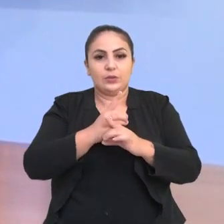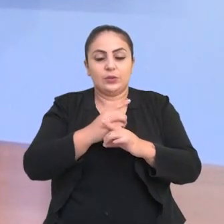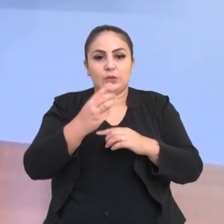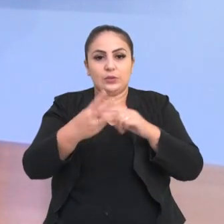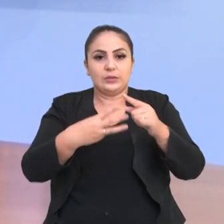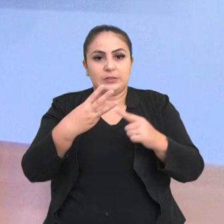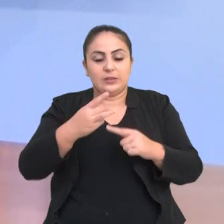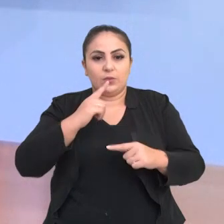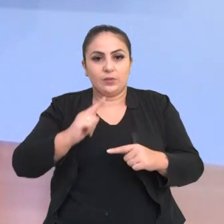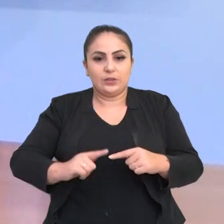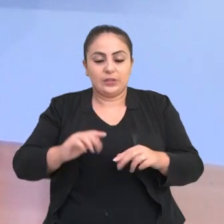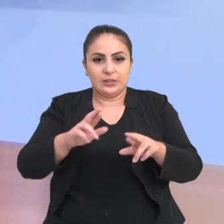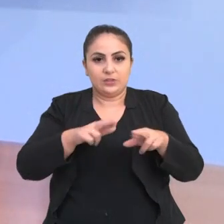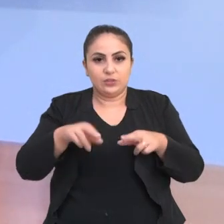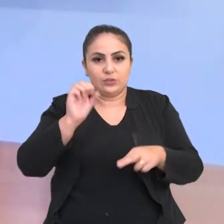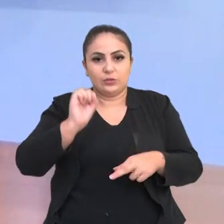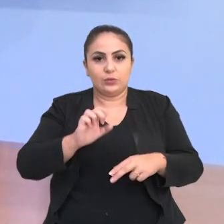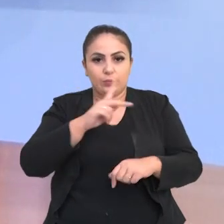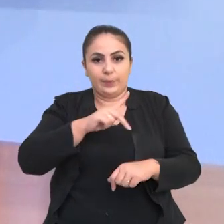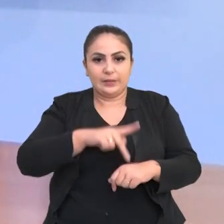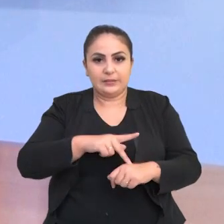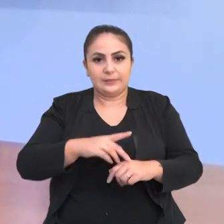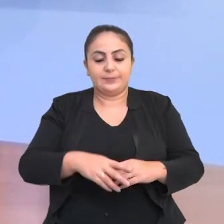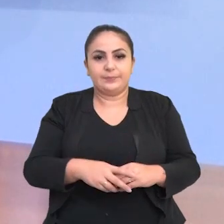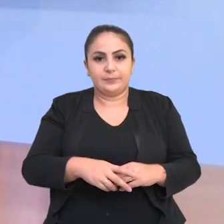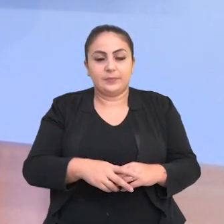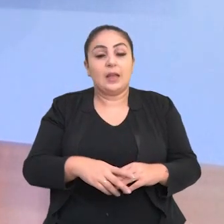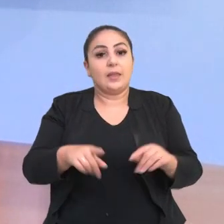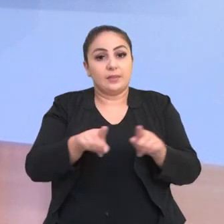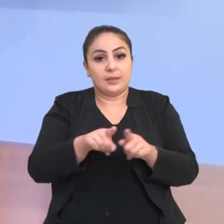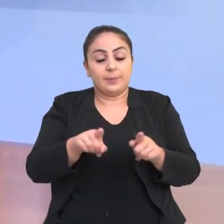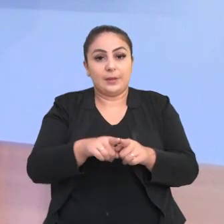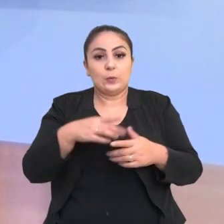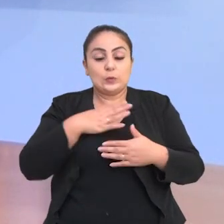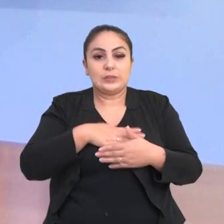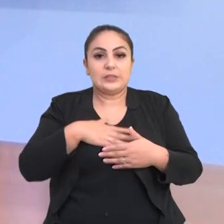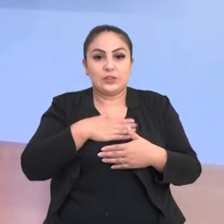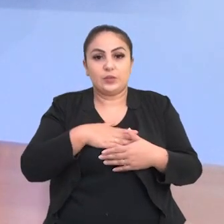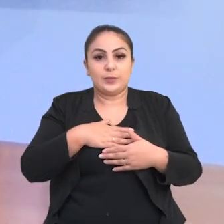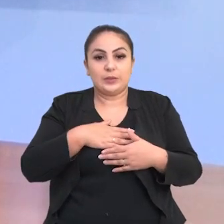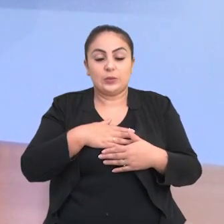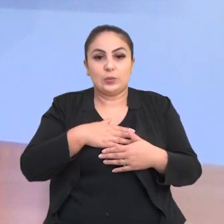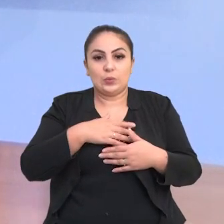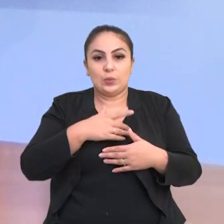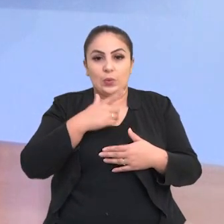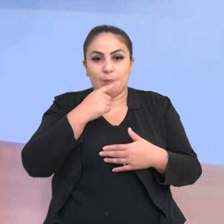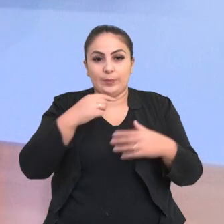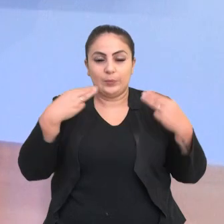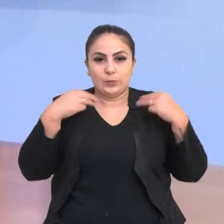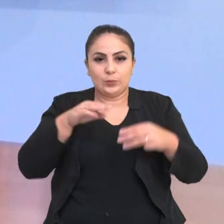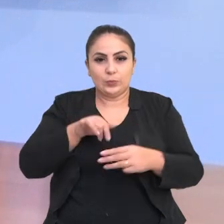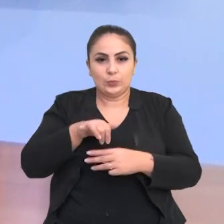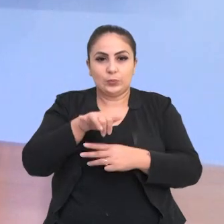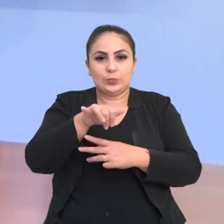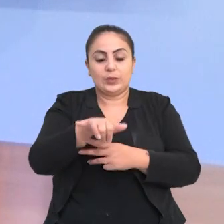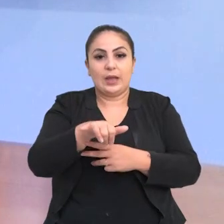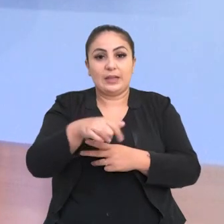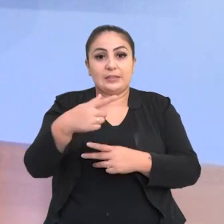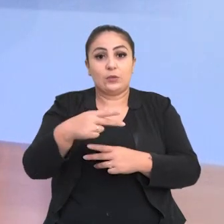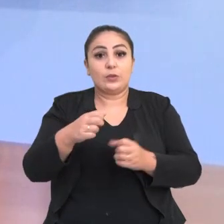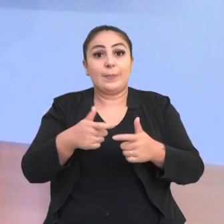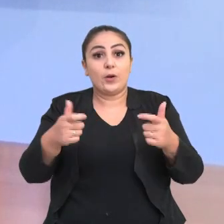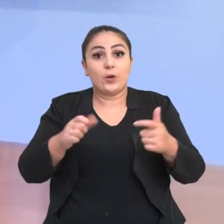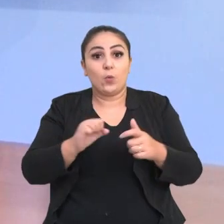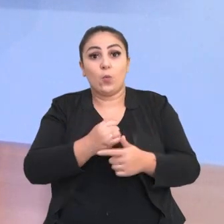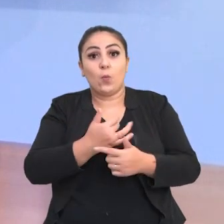encontro dos 3 governadores da região sul do país. E ainda o sentimento do piloto que transportou a segunda